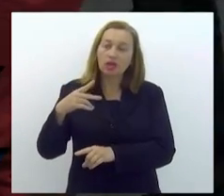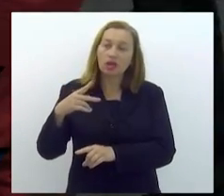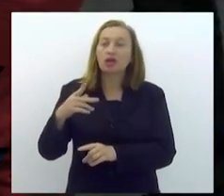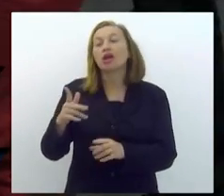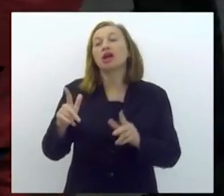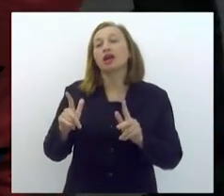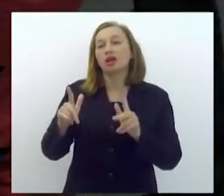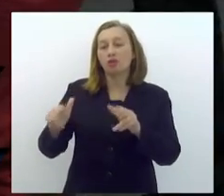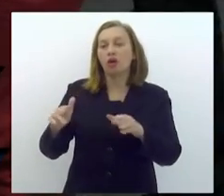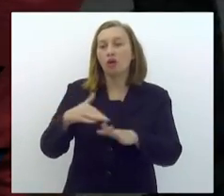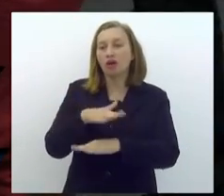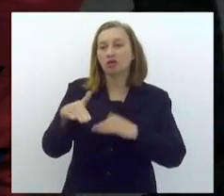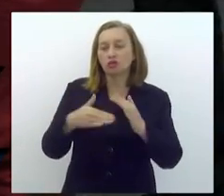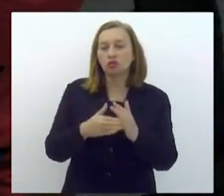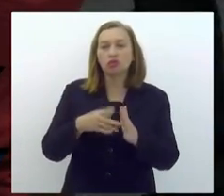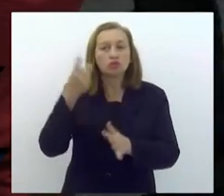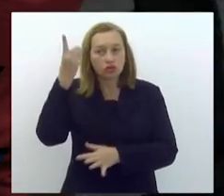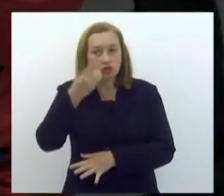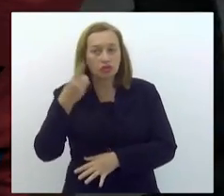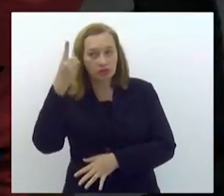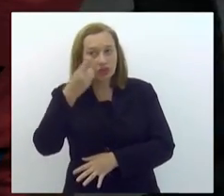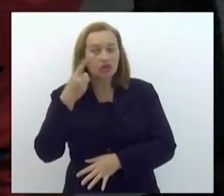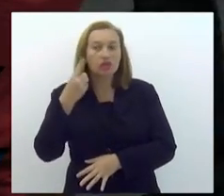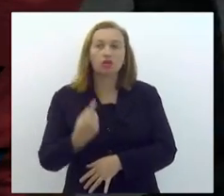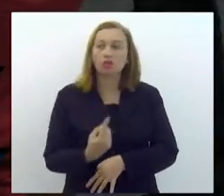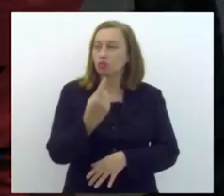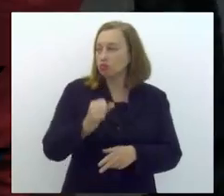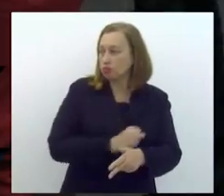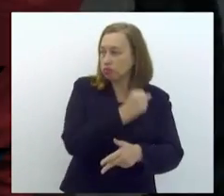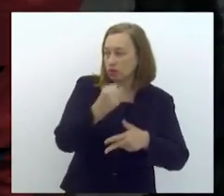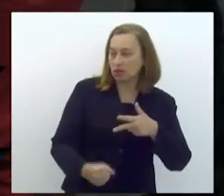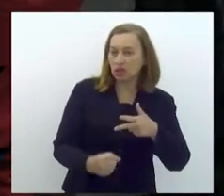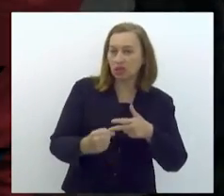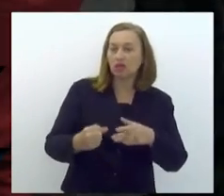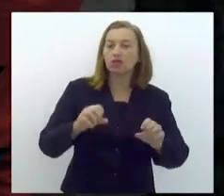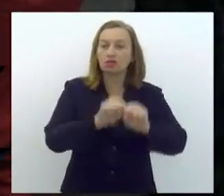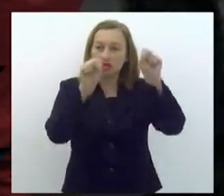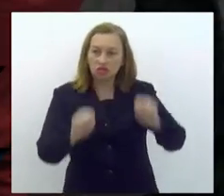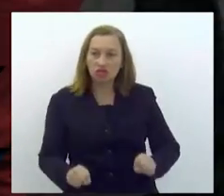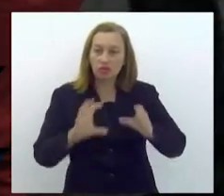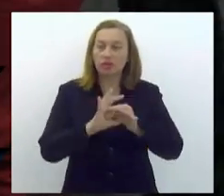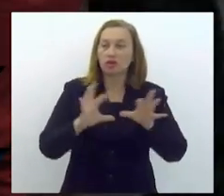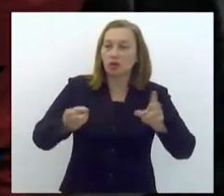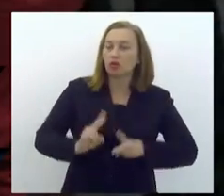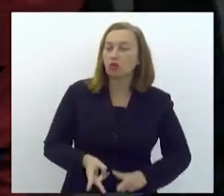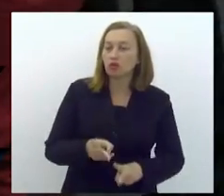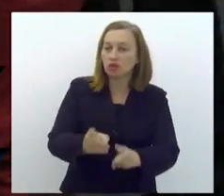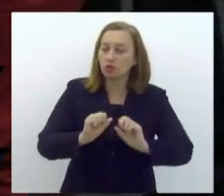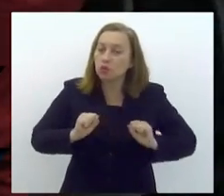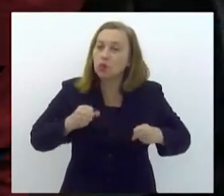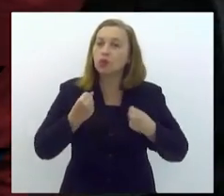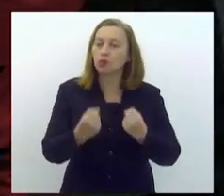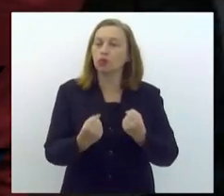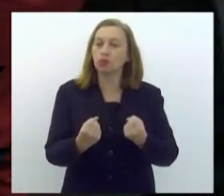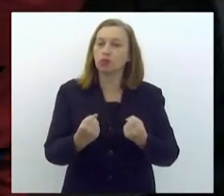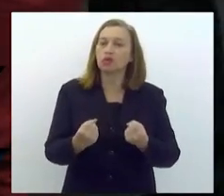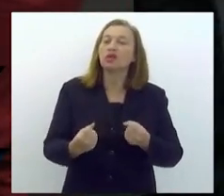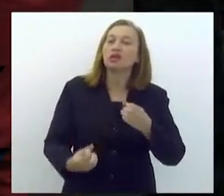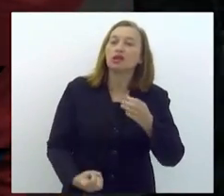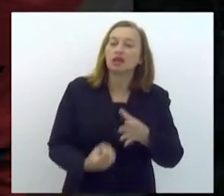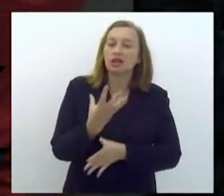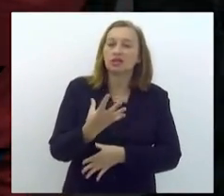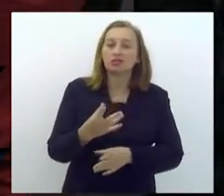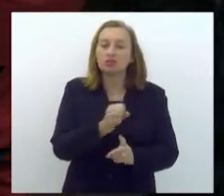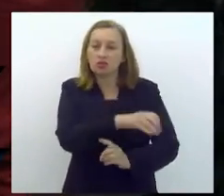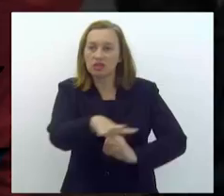isto é a um dos poderes que compõem o nosso sistema democrático continuaremos empenhados empenhados na construção de uma sociedade